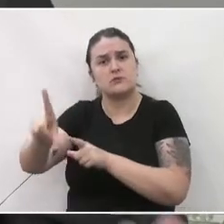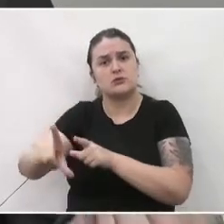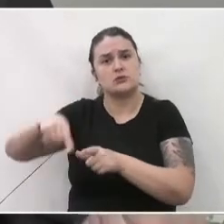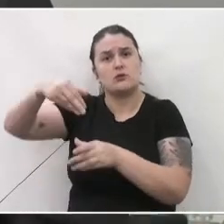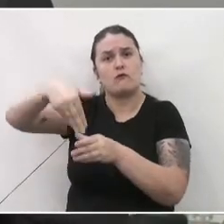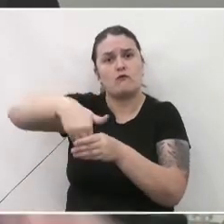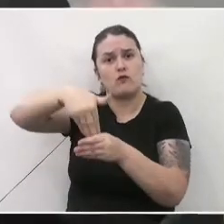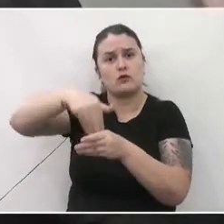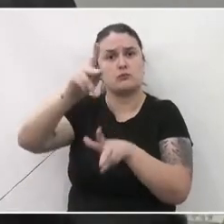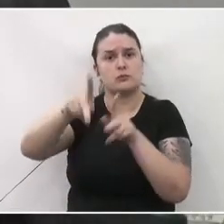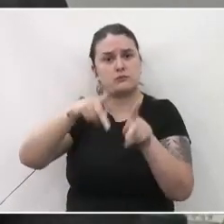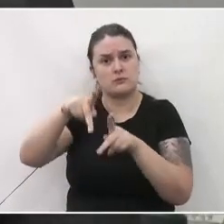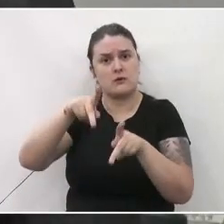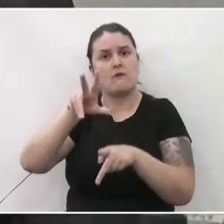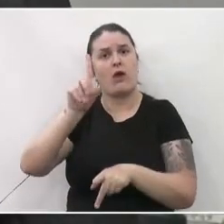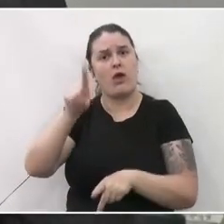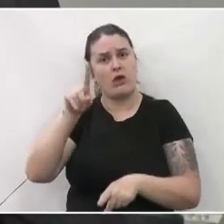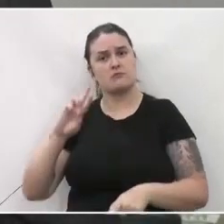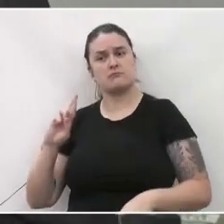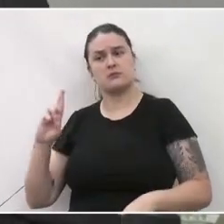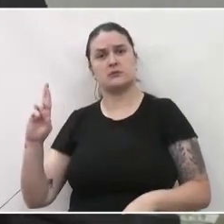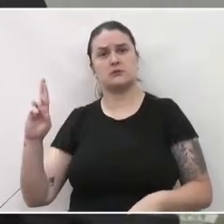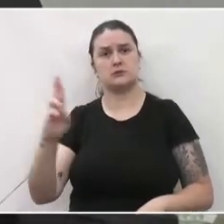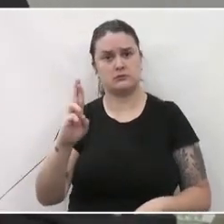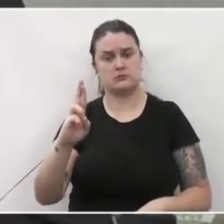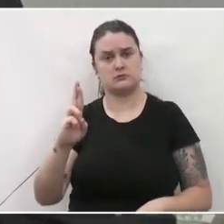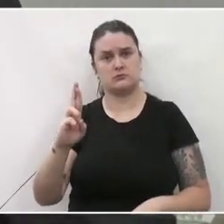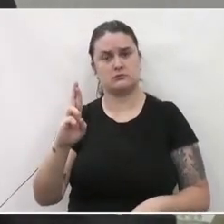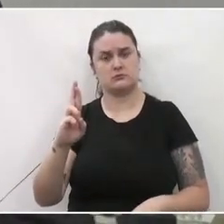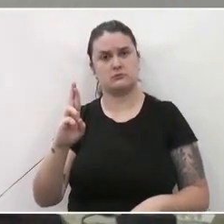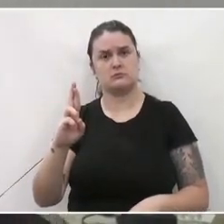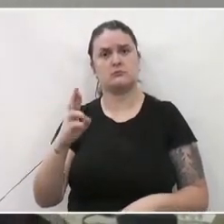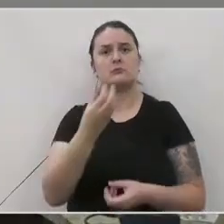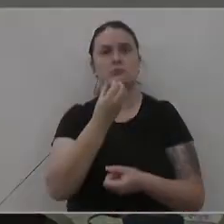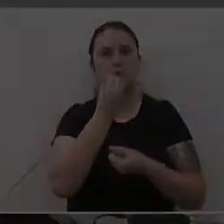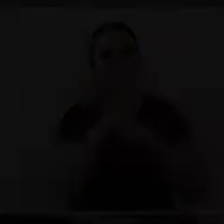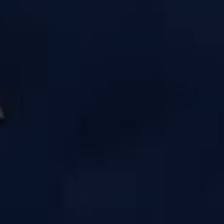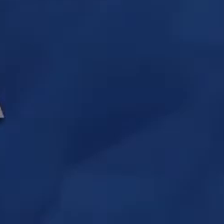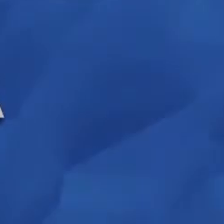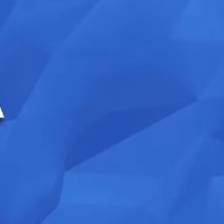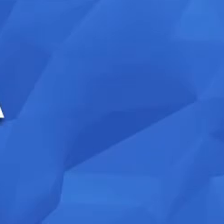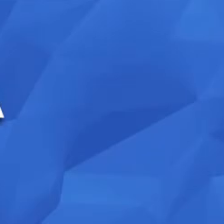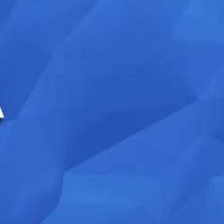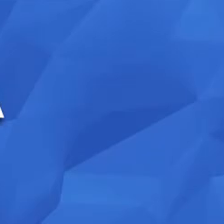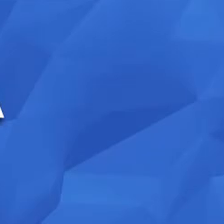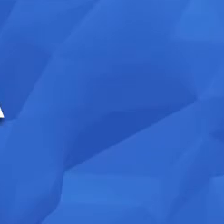voto da população para serem seus representantes. Tenham todos uma boa noite.